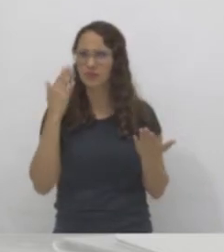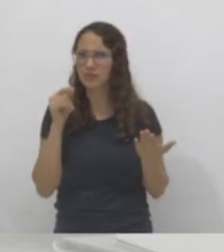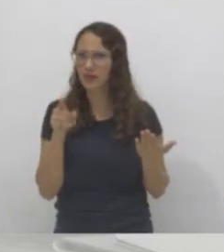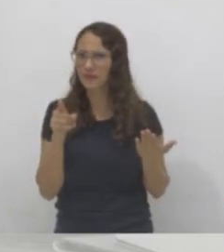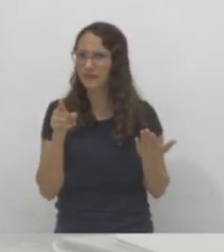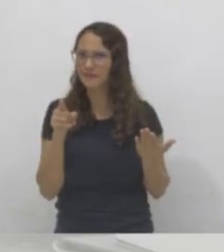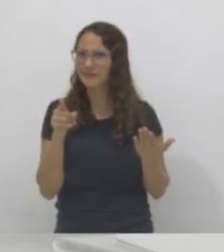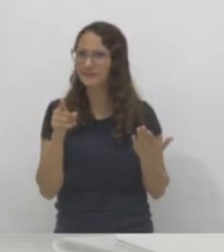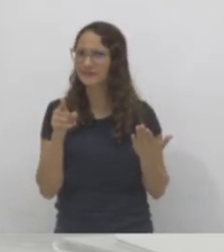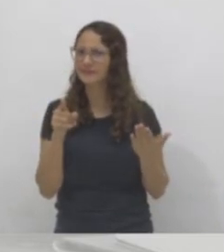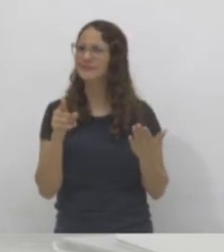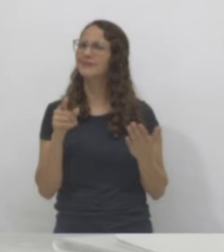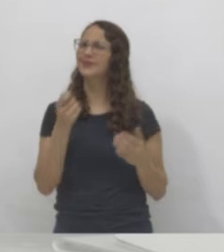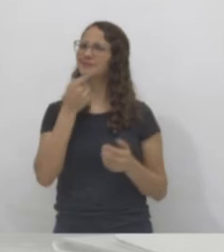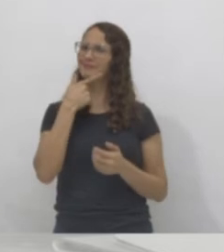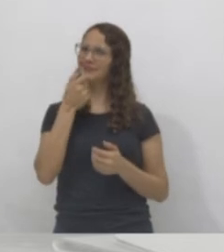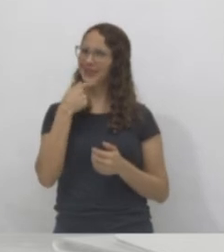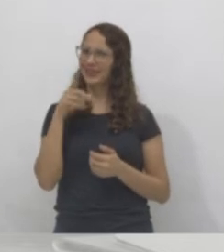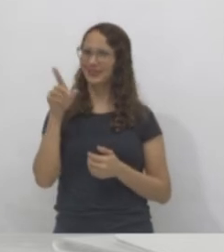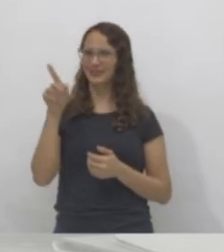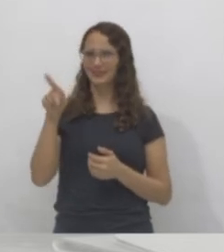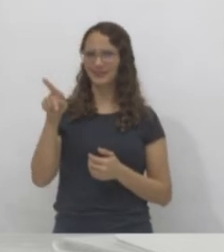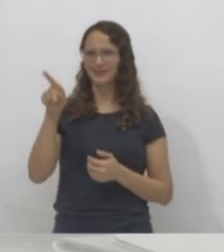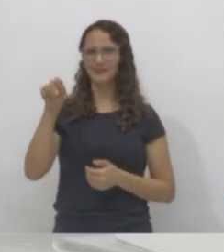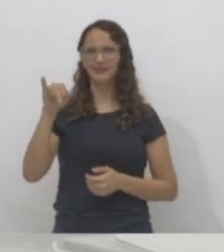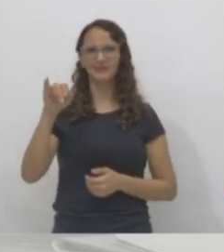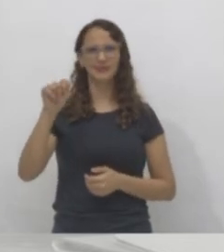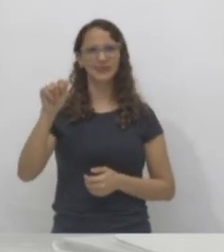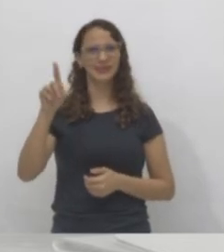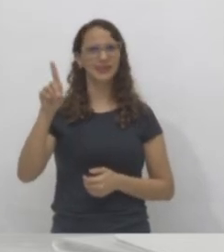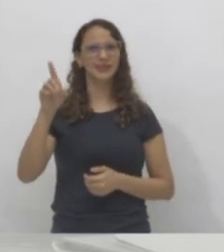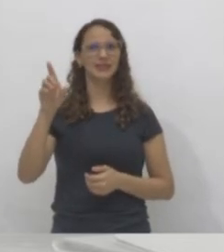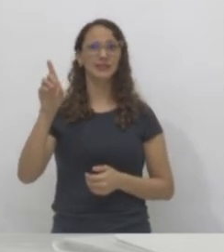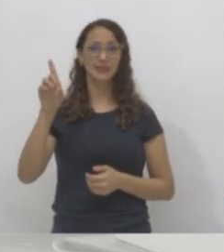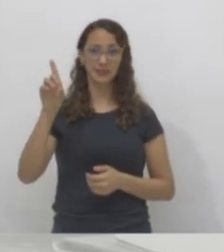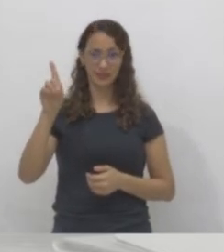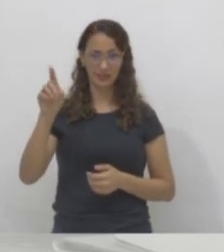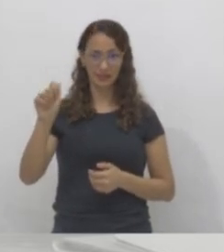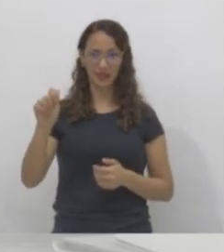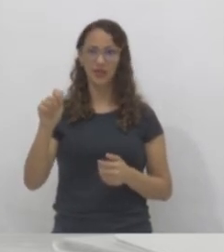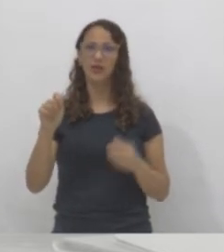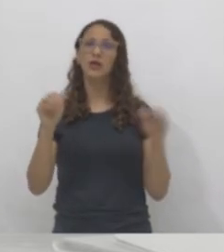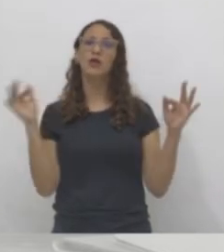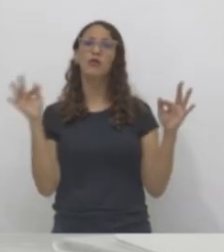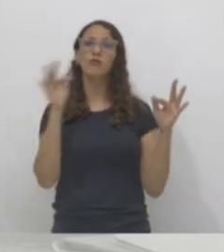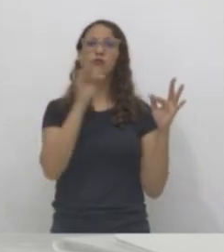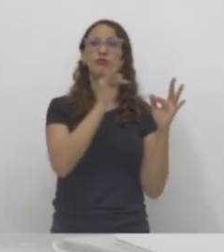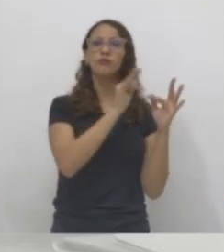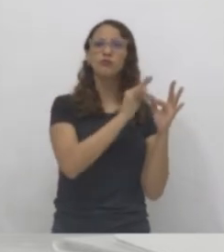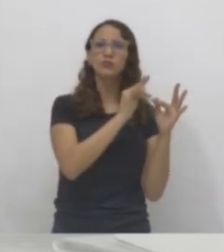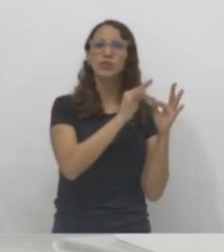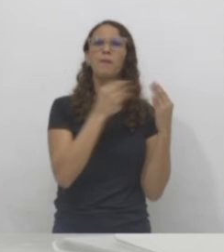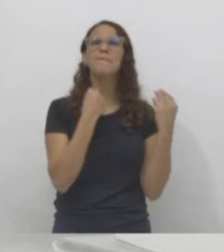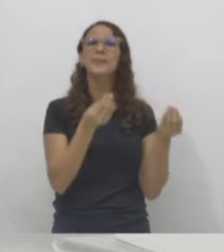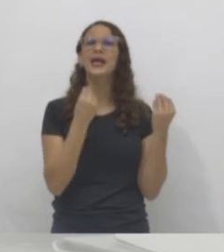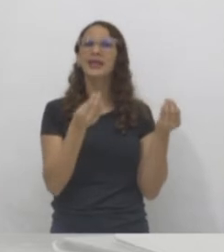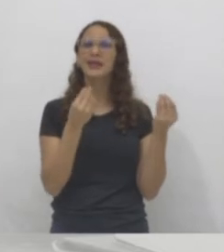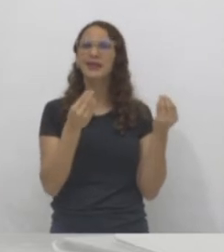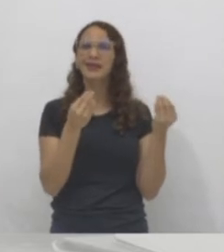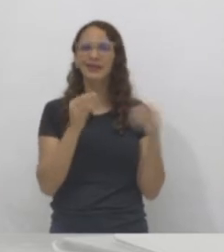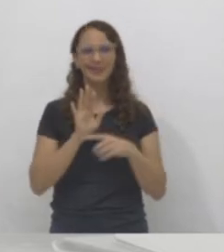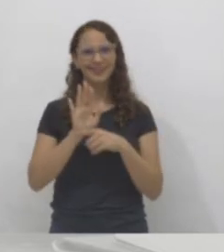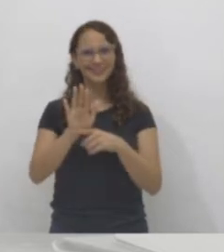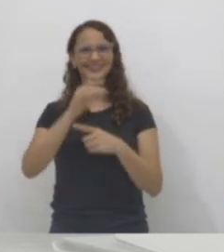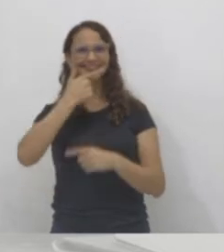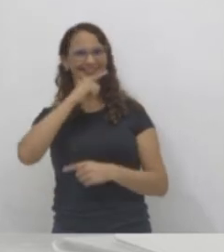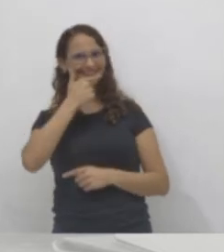Nós estamos estudando, é a piada. Qual a sua função? Divertir, entreter, né? Como ele está